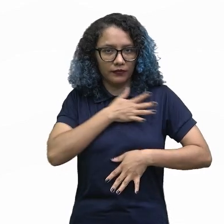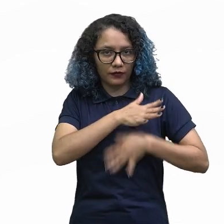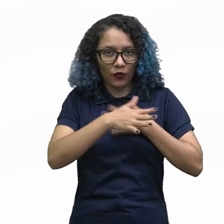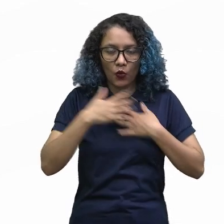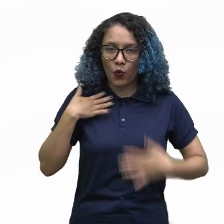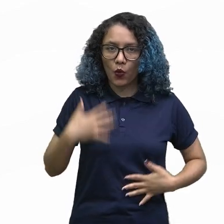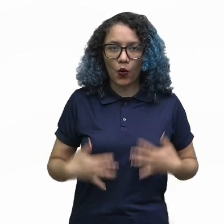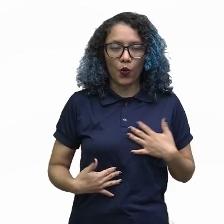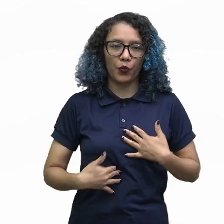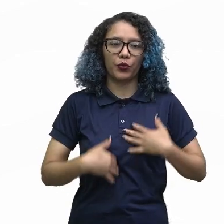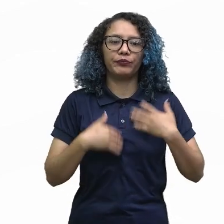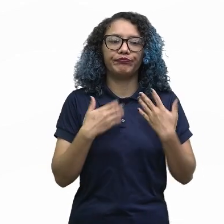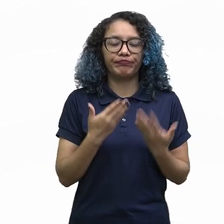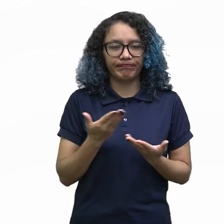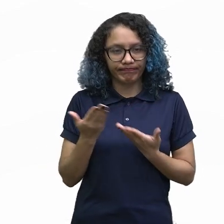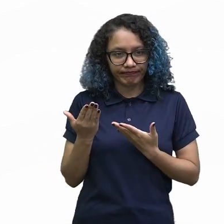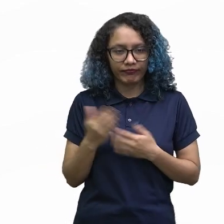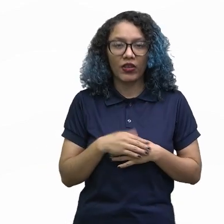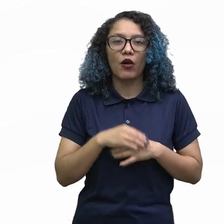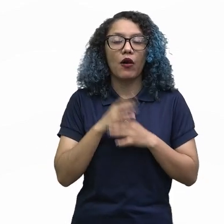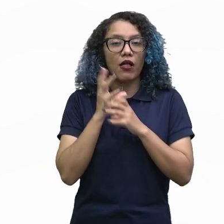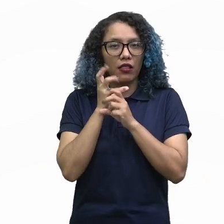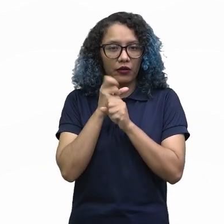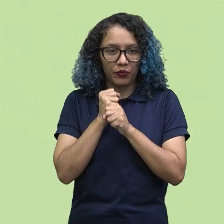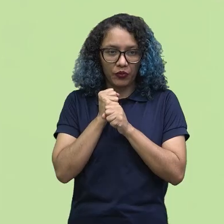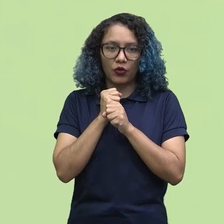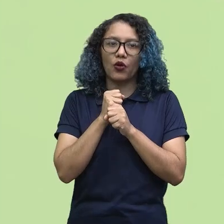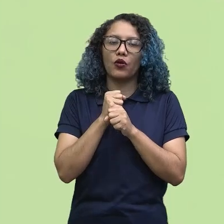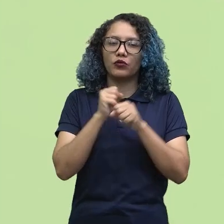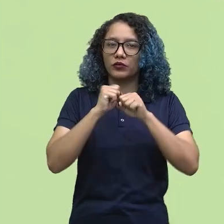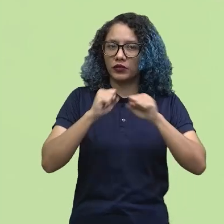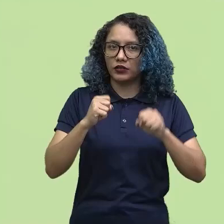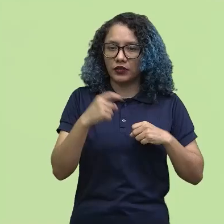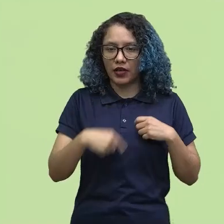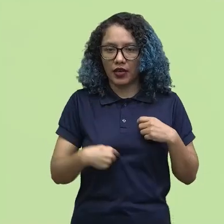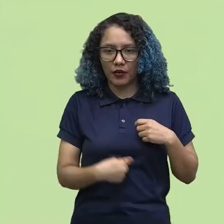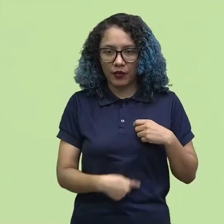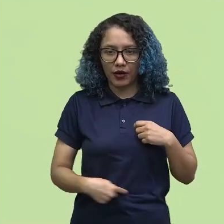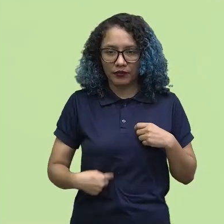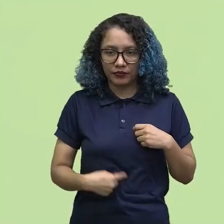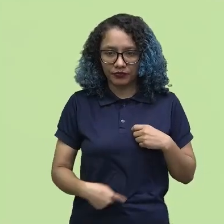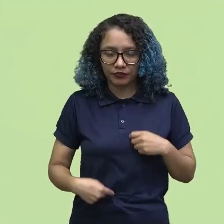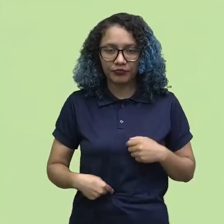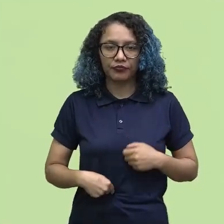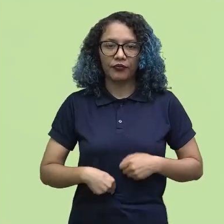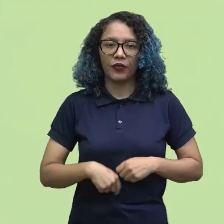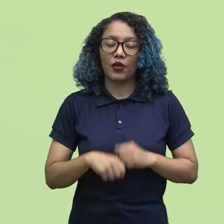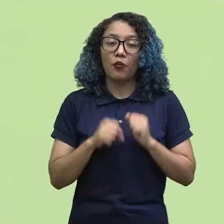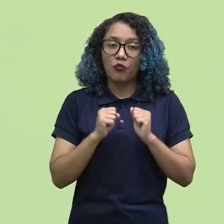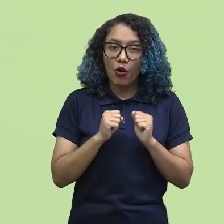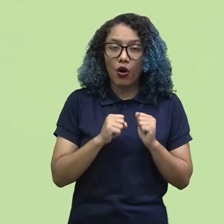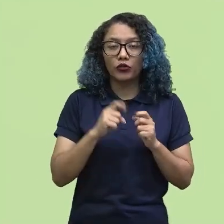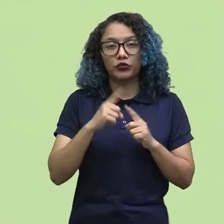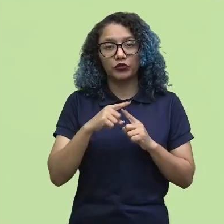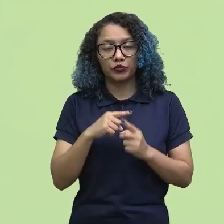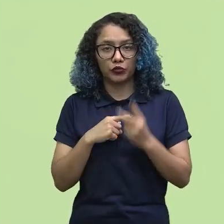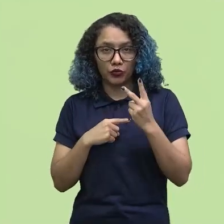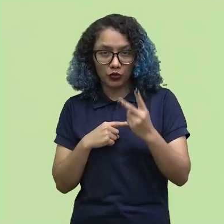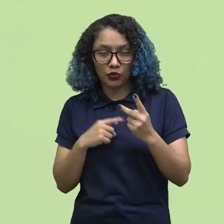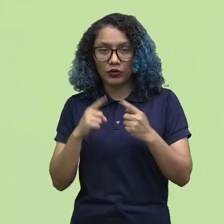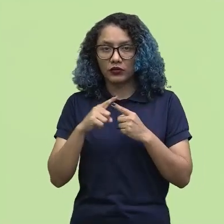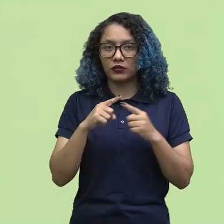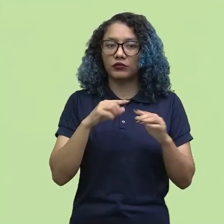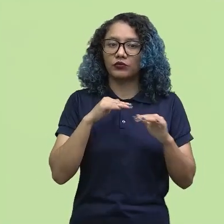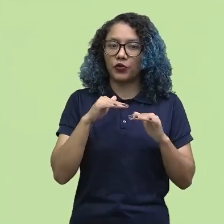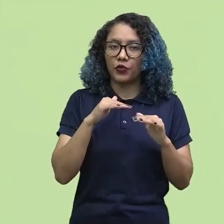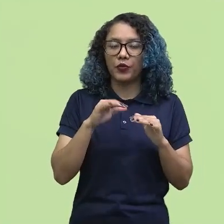sobre o sistema digestório, vimos os componentes lá na nossa imagem, falamos um pouco mais da digestão, que pode ser a digestão mecânica ou a